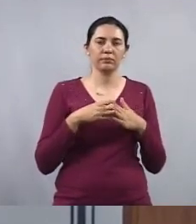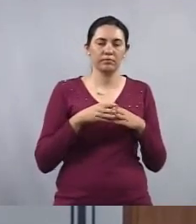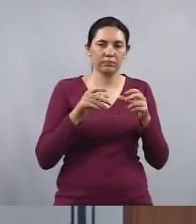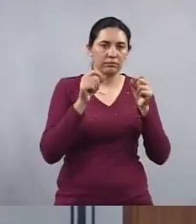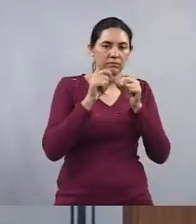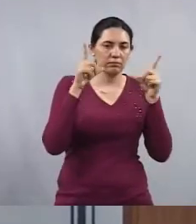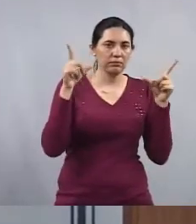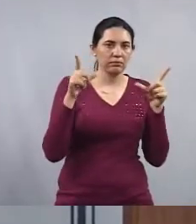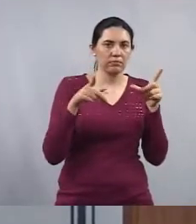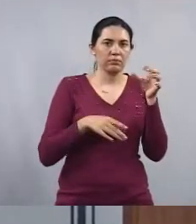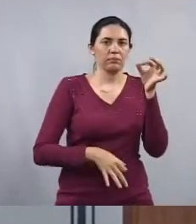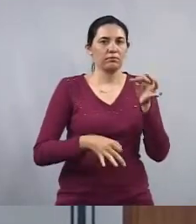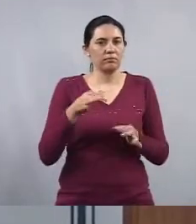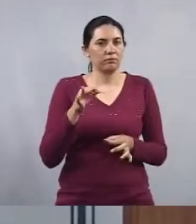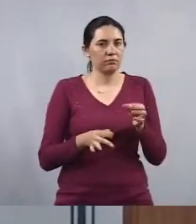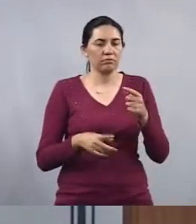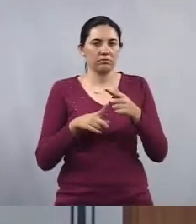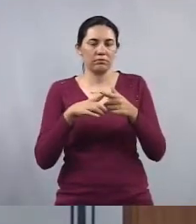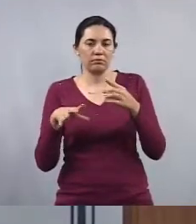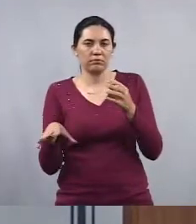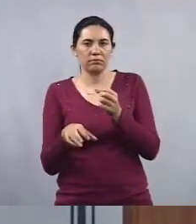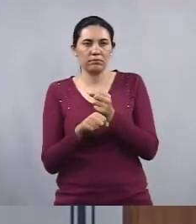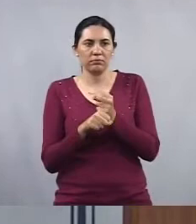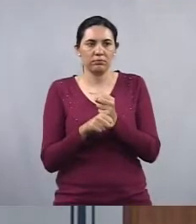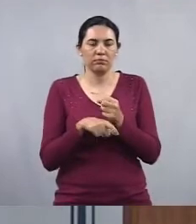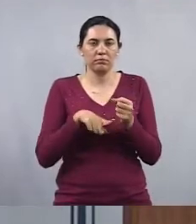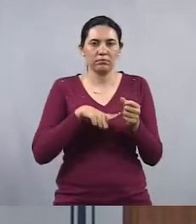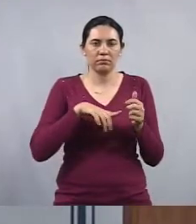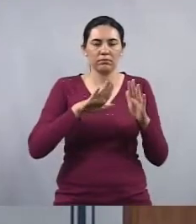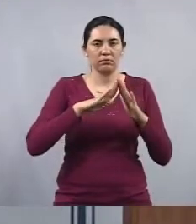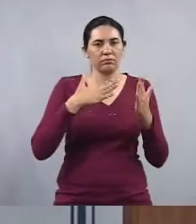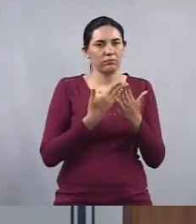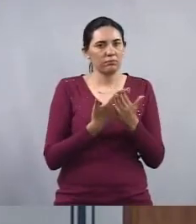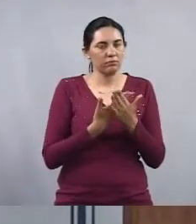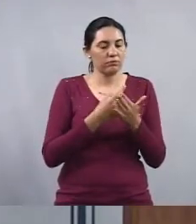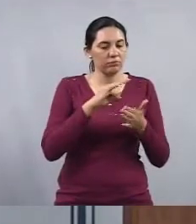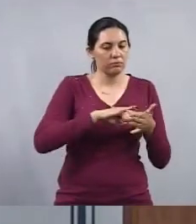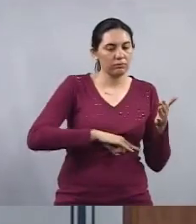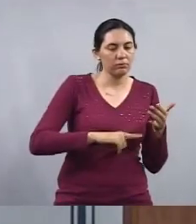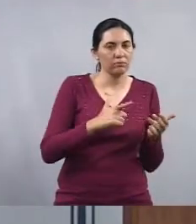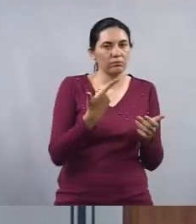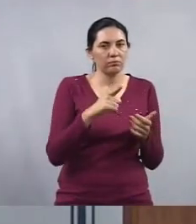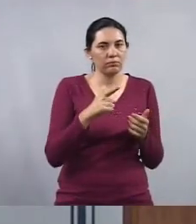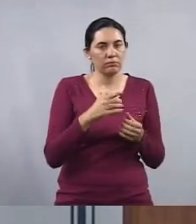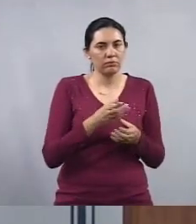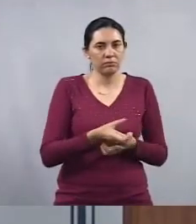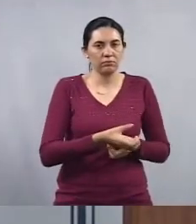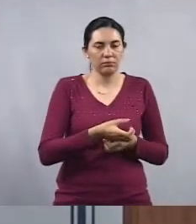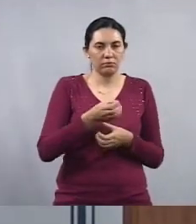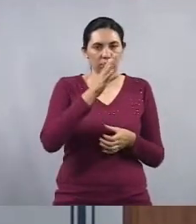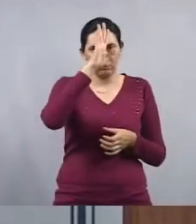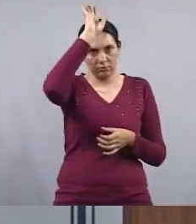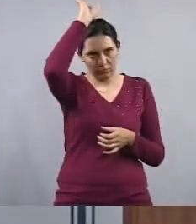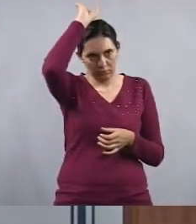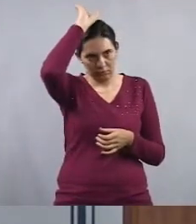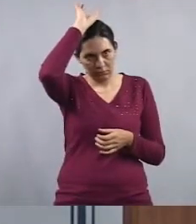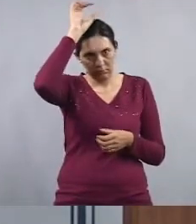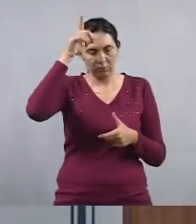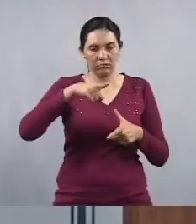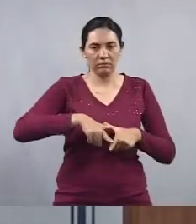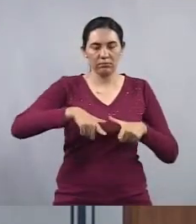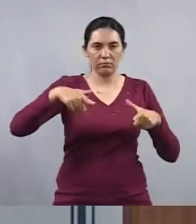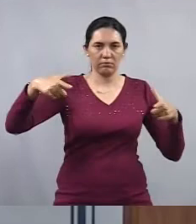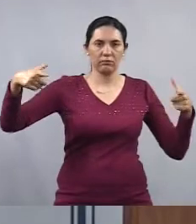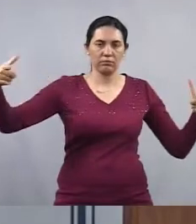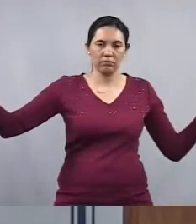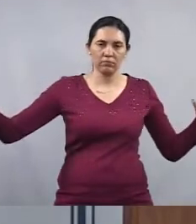alerta do Tribunal de Contas sobre a existência de escolas sem alvarás, e eu estendo esse pedido para o serviço de